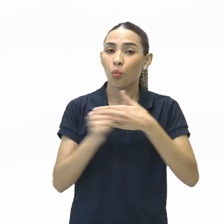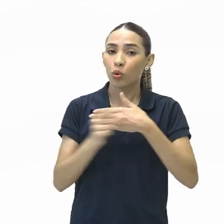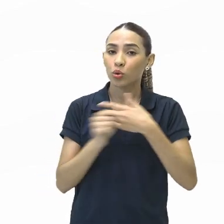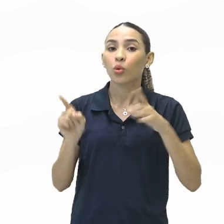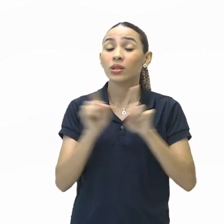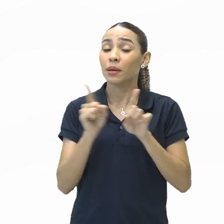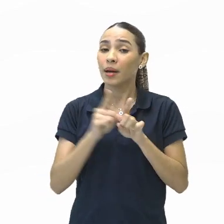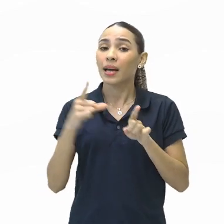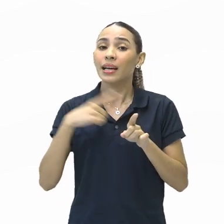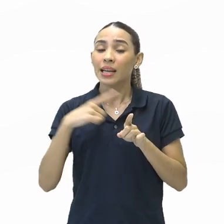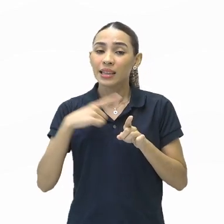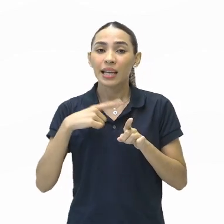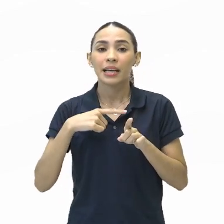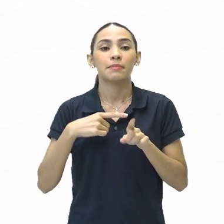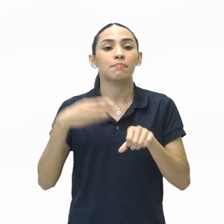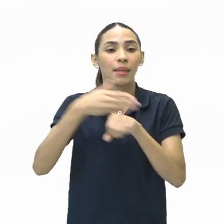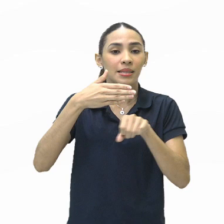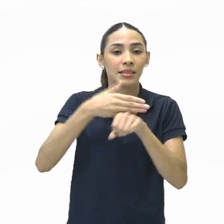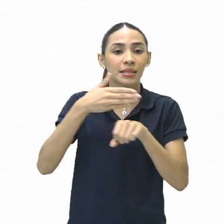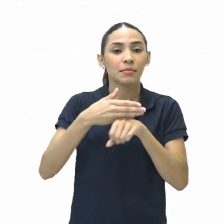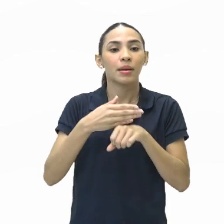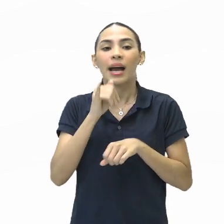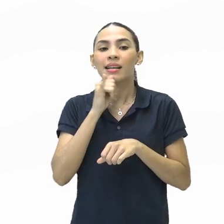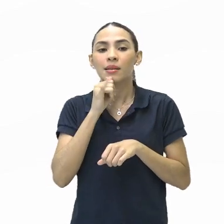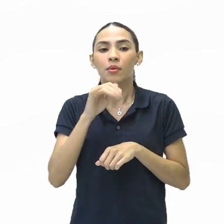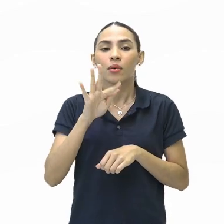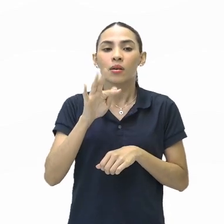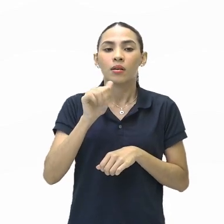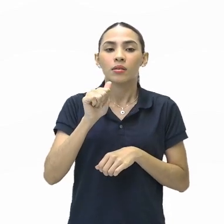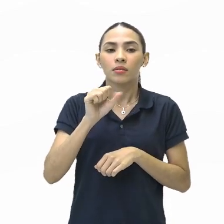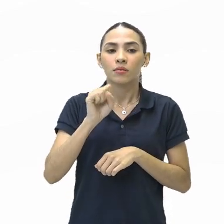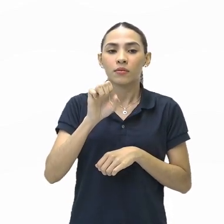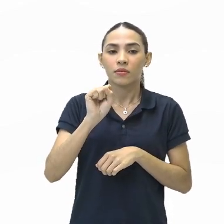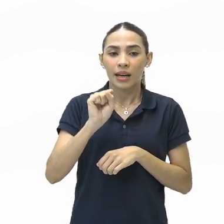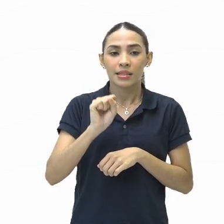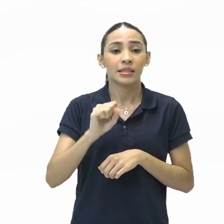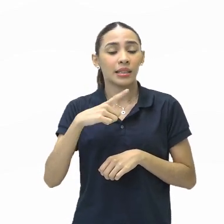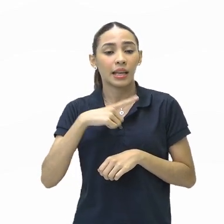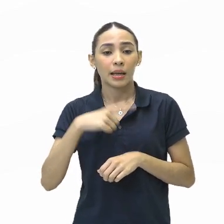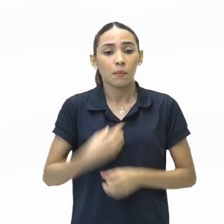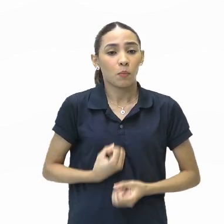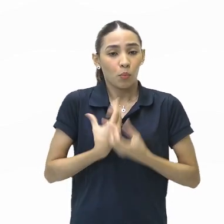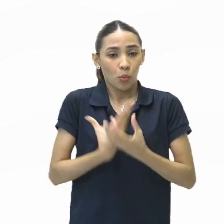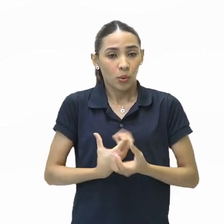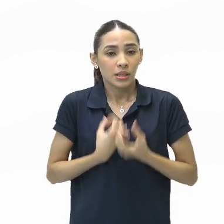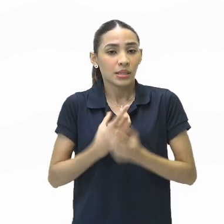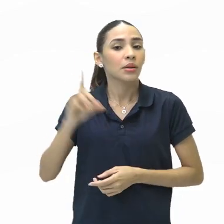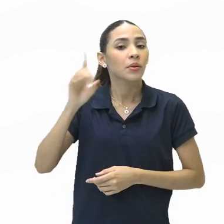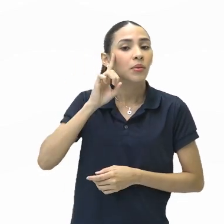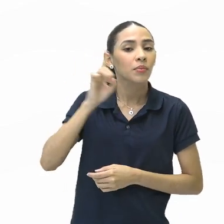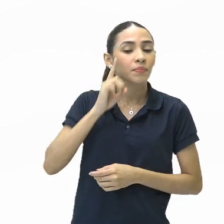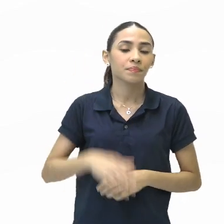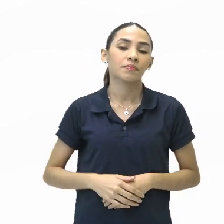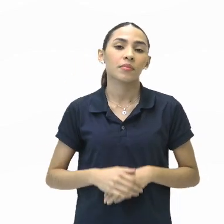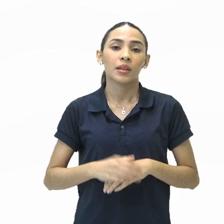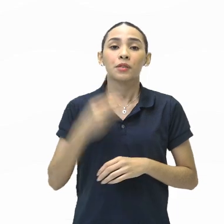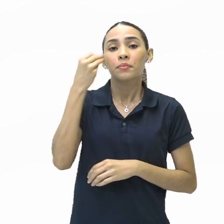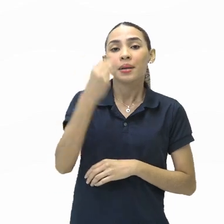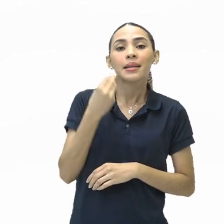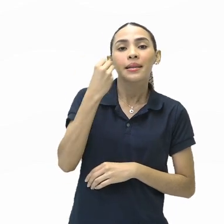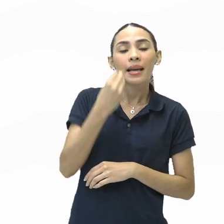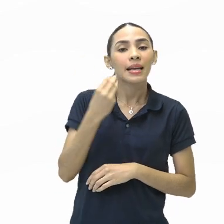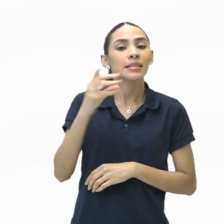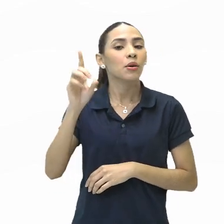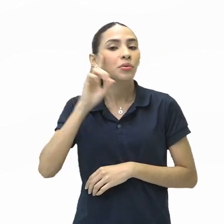tem fases. Vamos verificar as fases dele? Olha, nós temos a fase da poesia cotidiana, relatos do cotidiano com